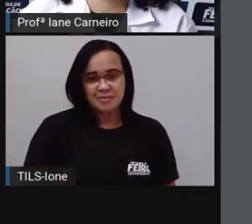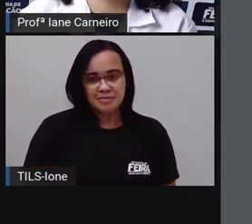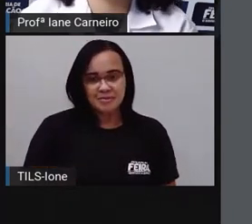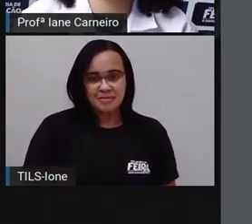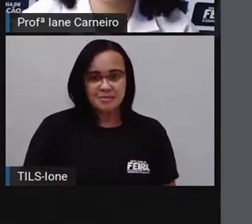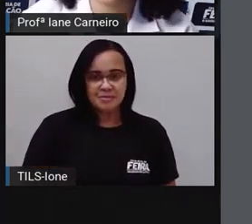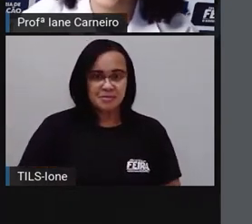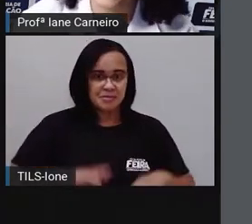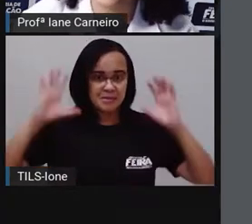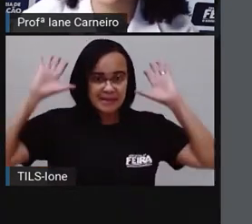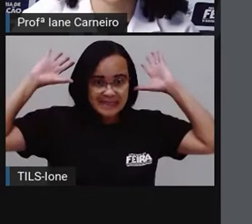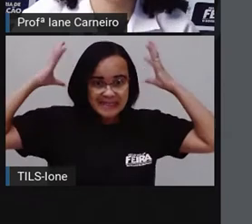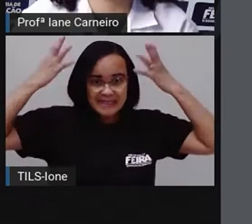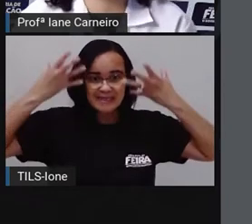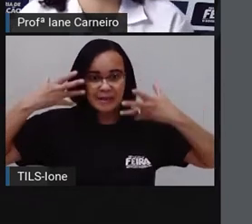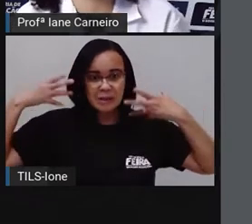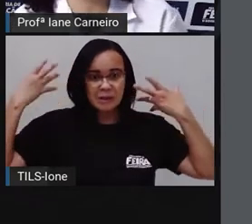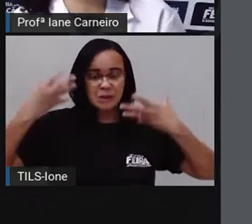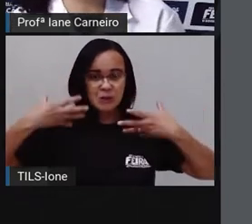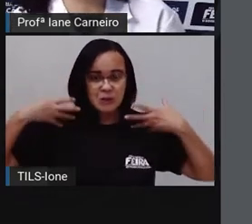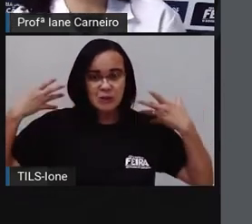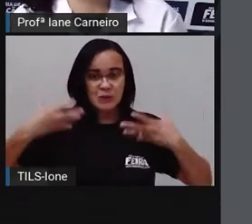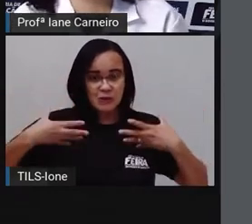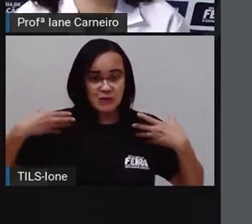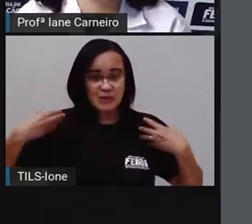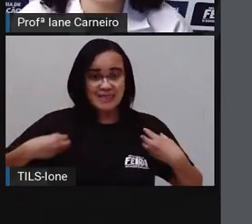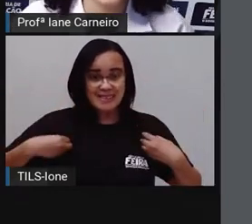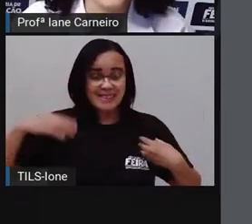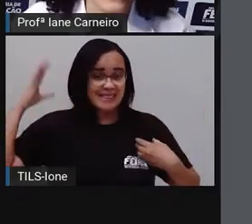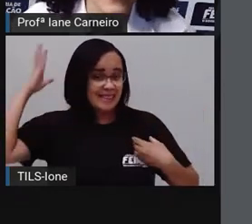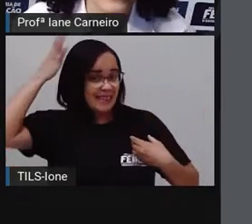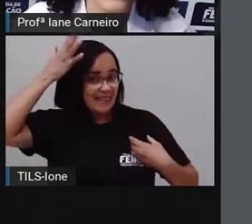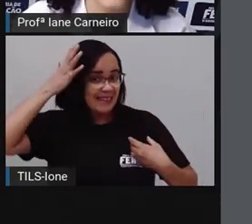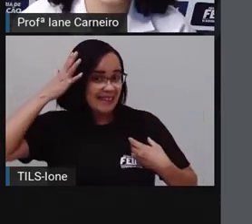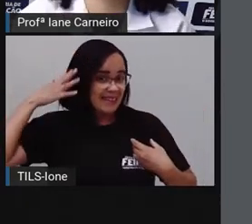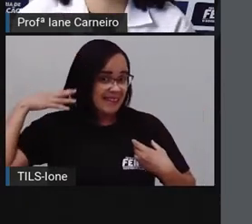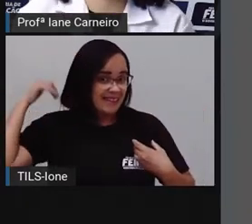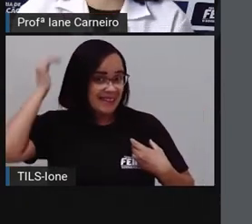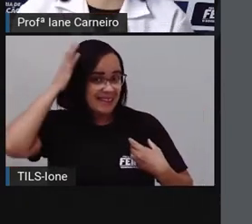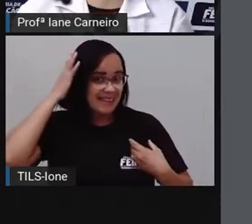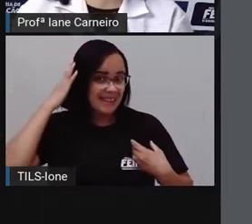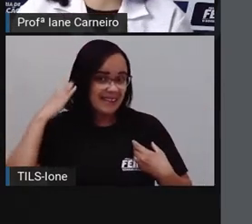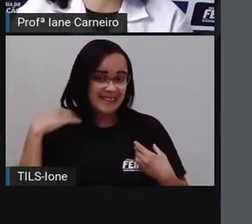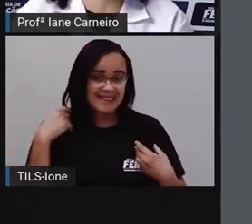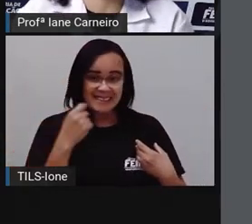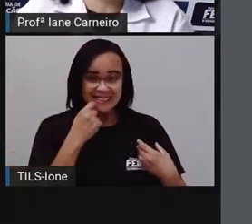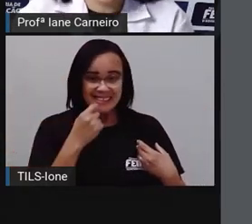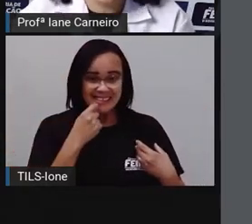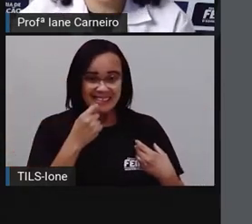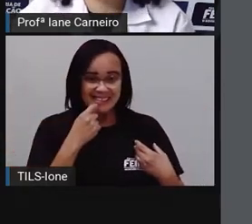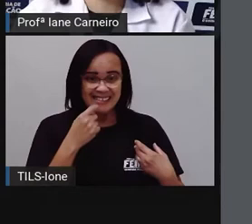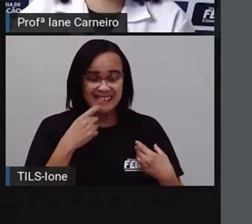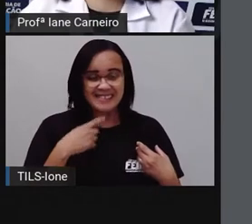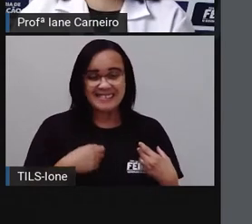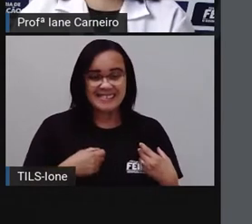Cabelo crespo, cabelo liso. Dente de leite, dente de siso.